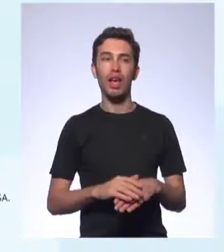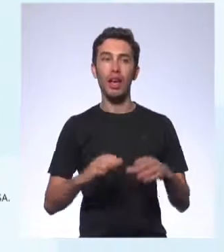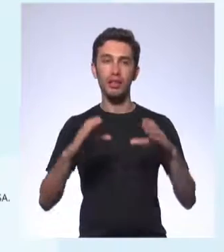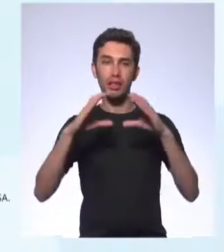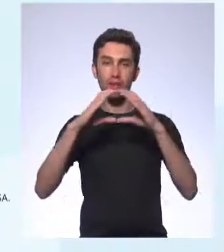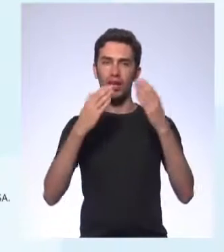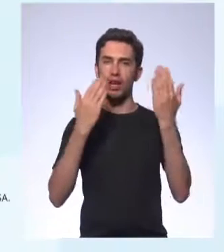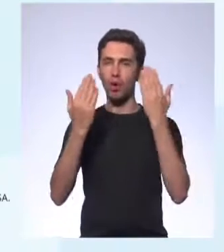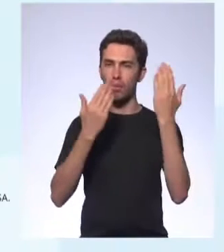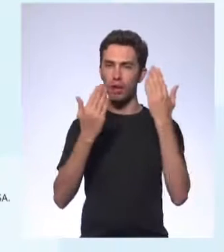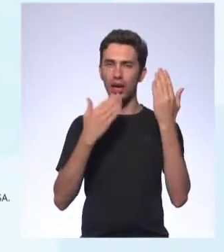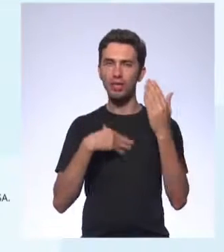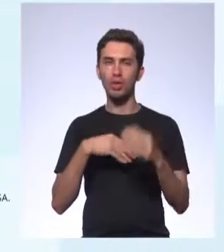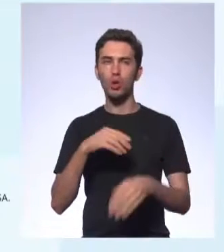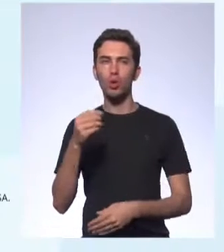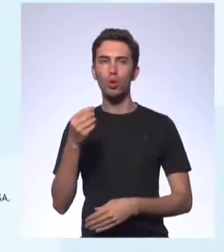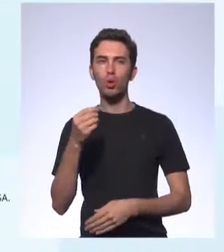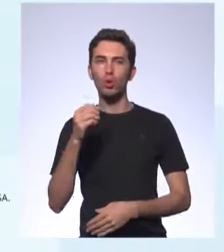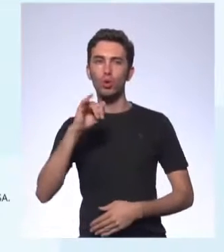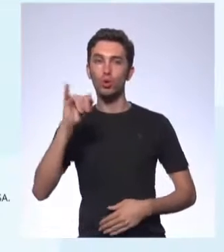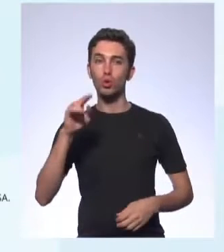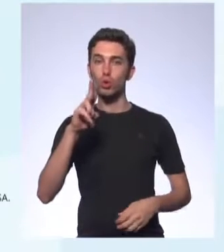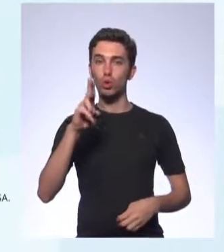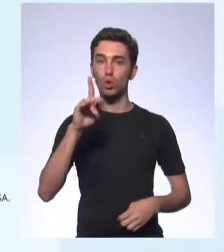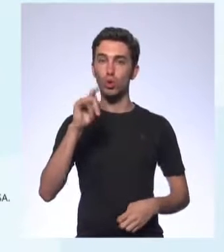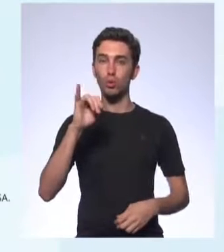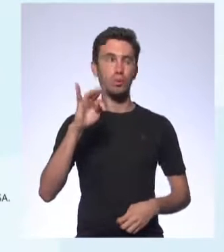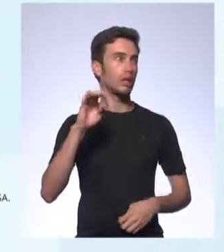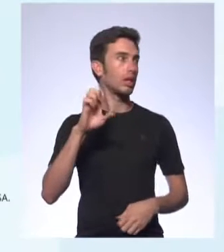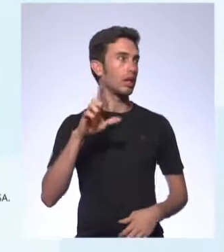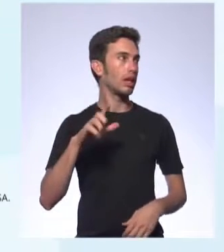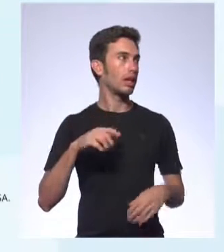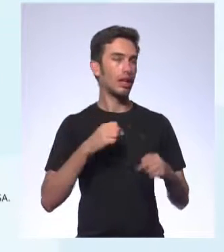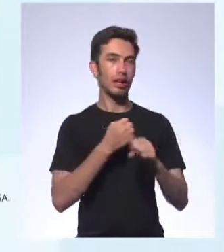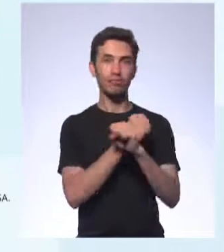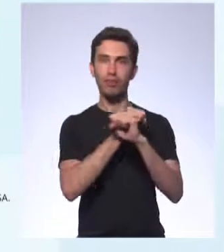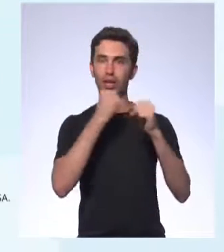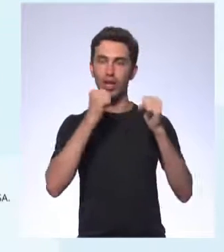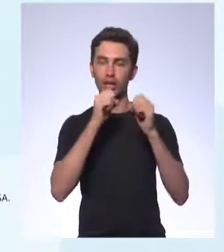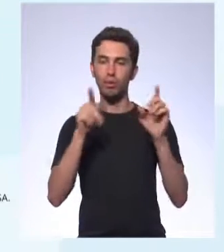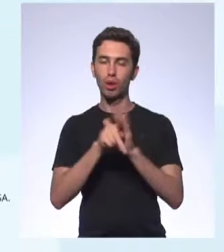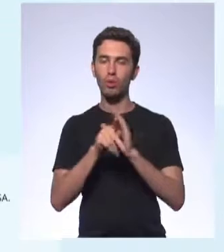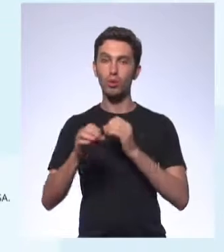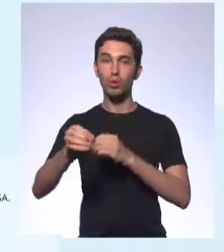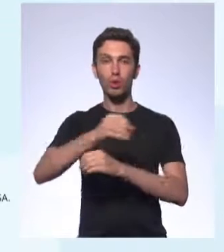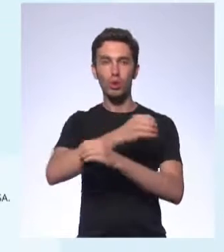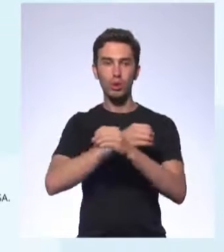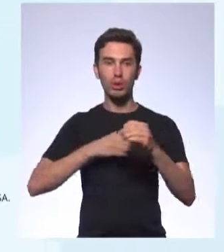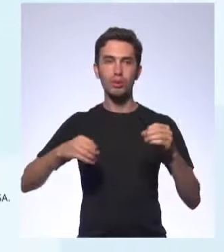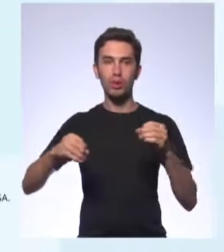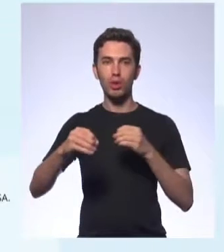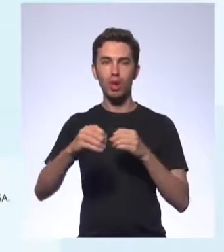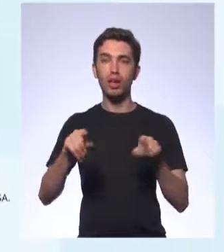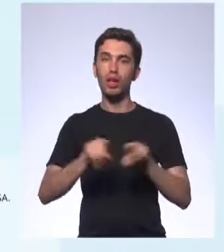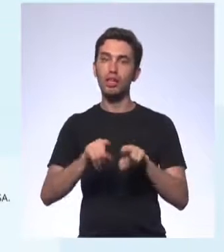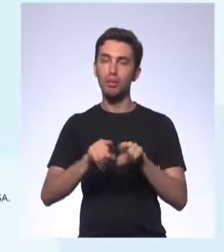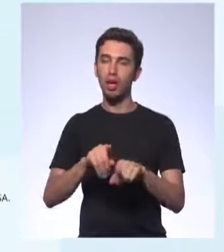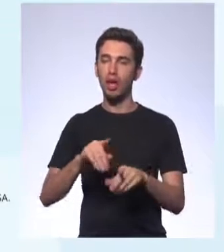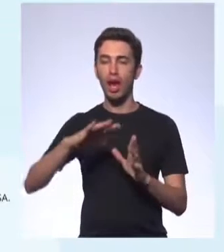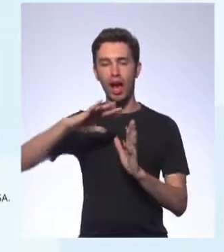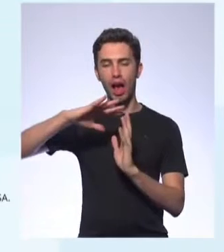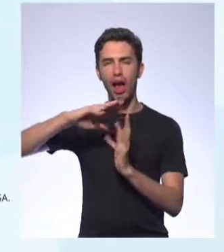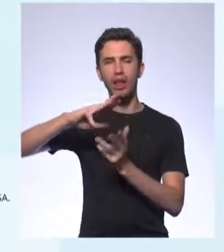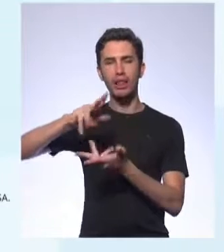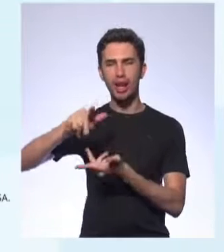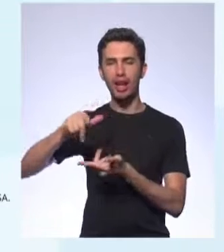que você comparasse com Júpiter, que é um gigante do sistema solar, e com a nossa Terra, que é a nossa querida